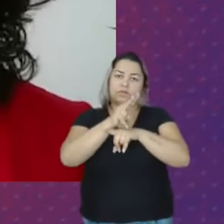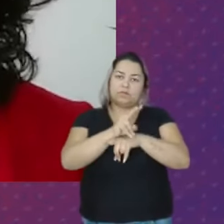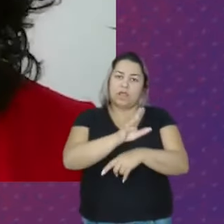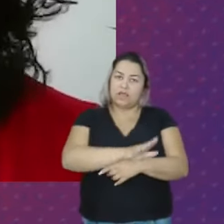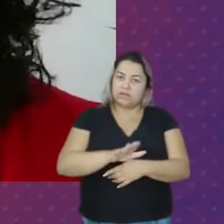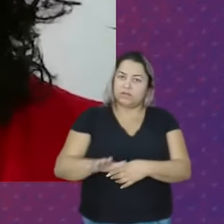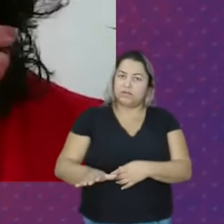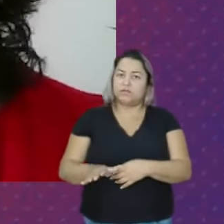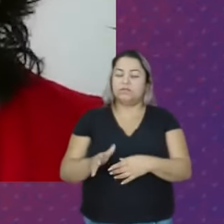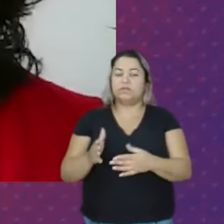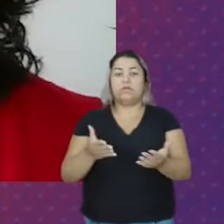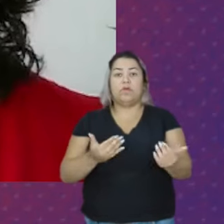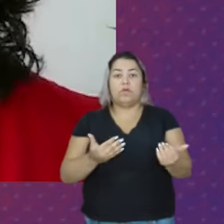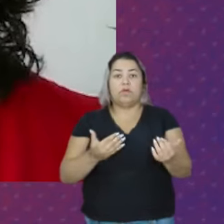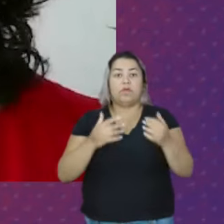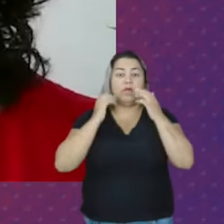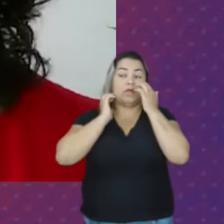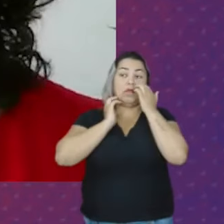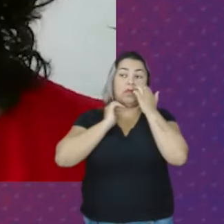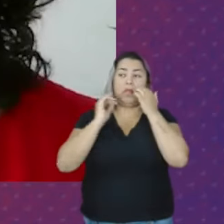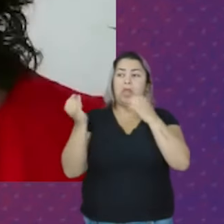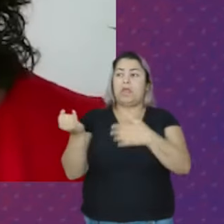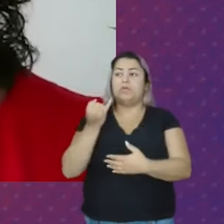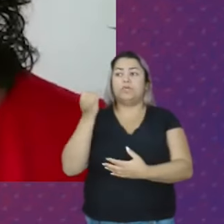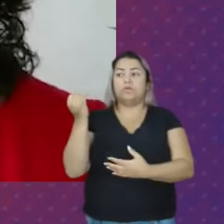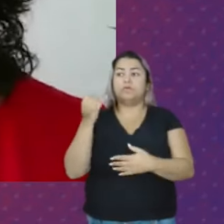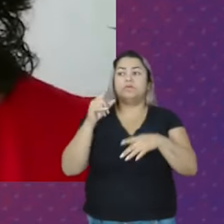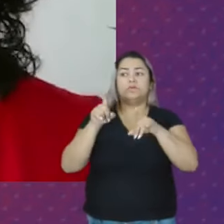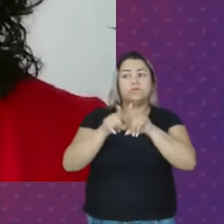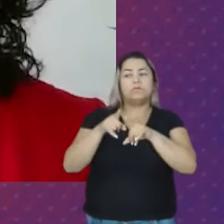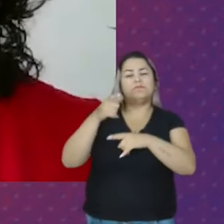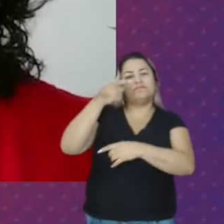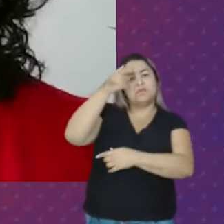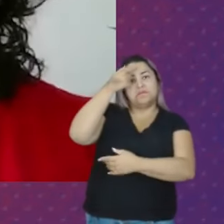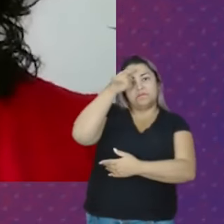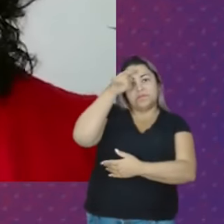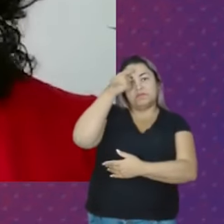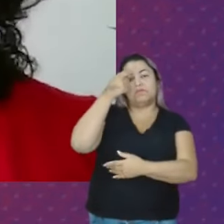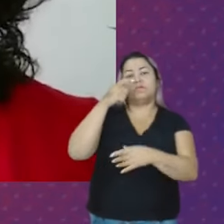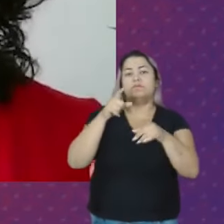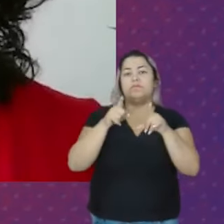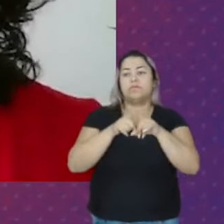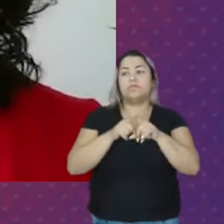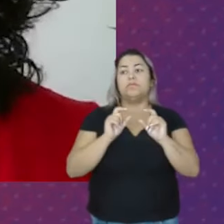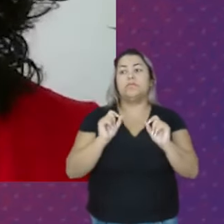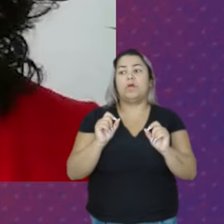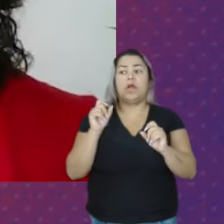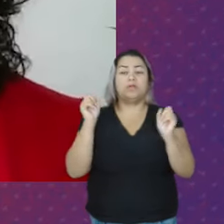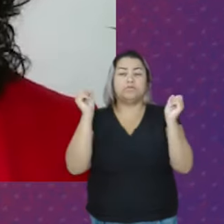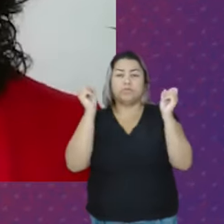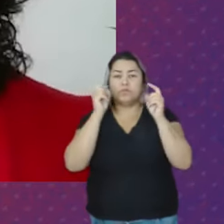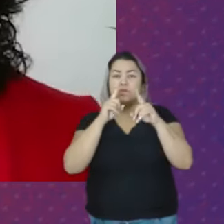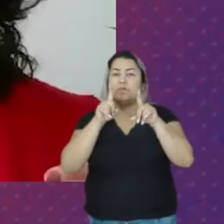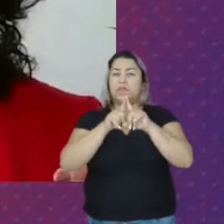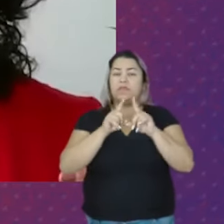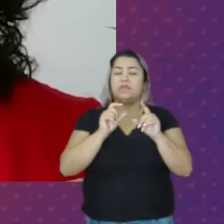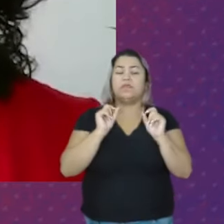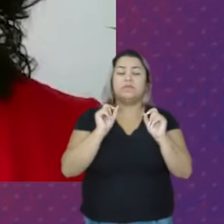ou adolescente. E aí, é importante a gente ter em mente a complexidade que